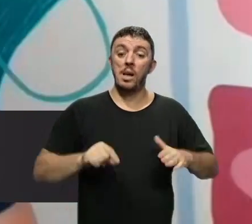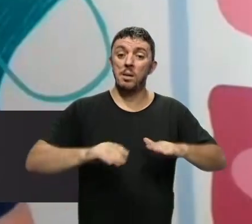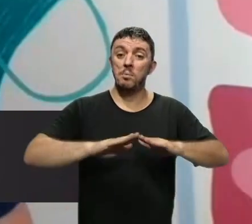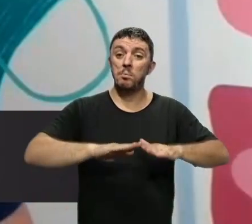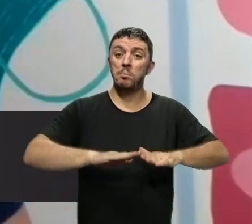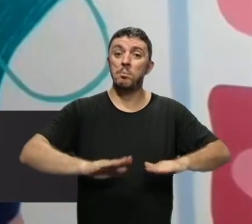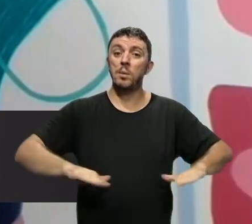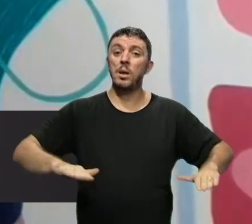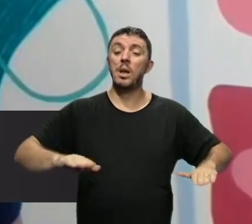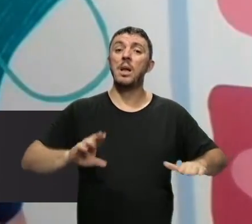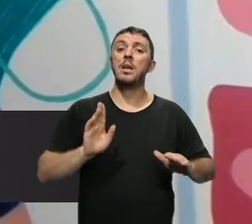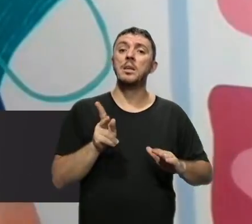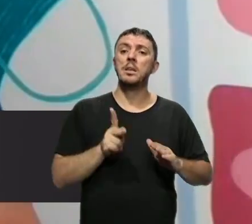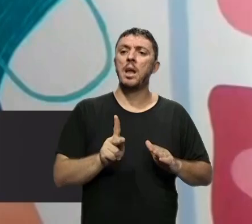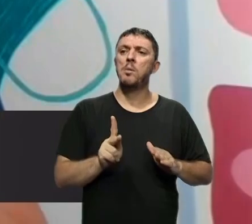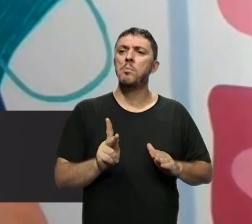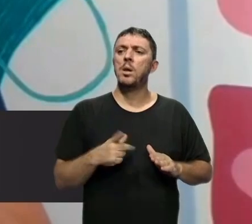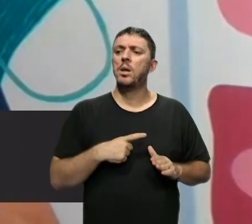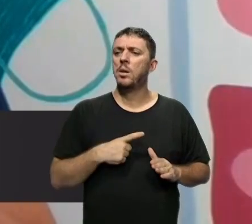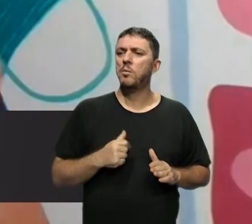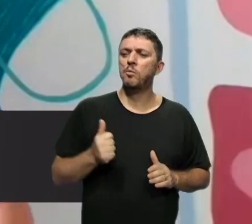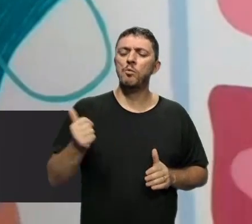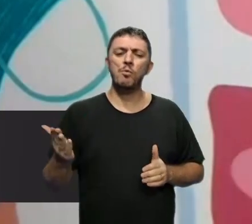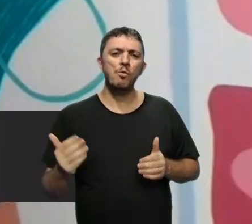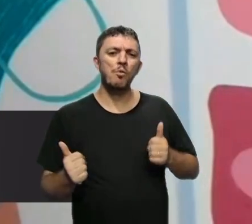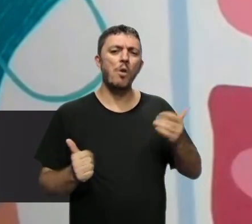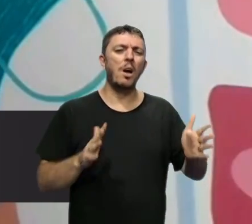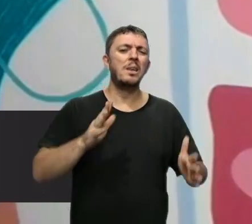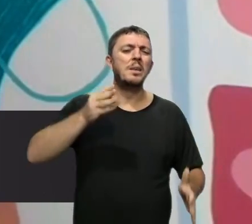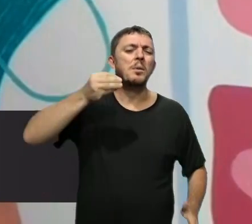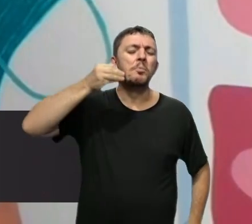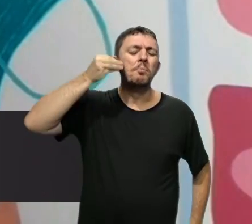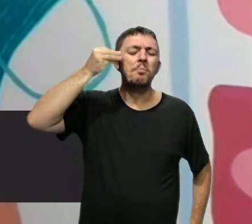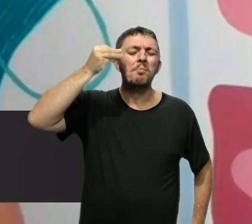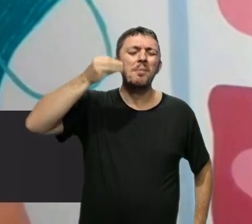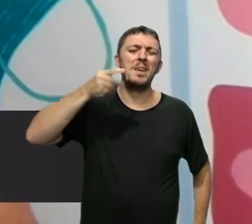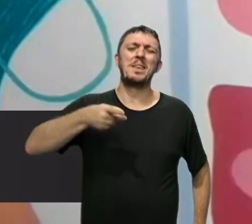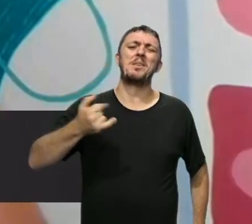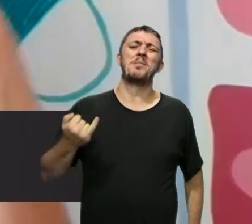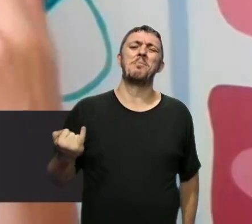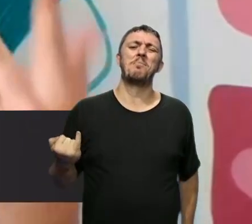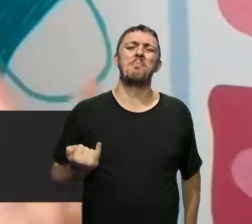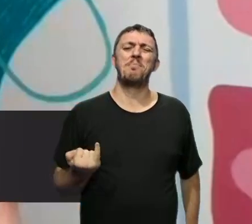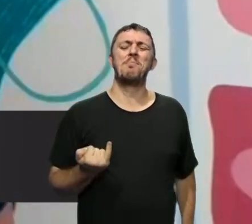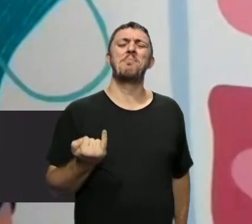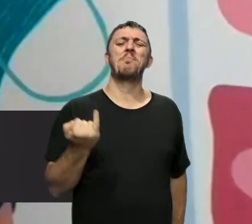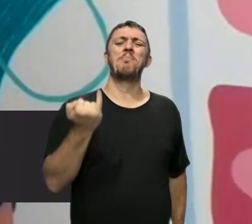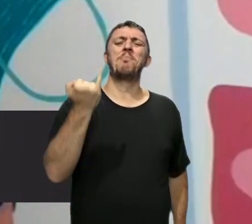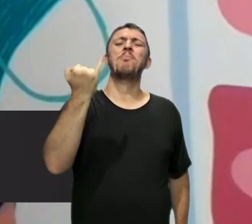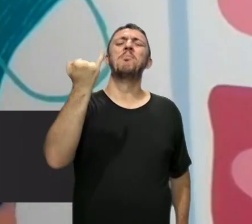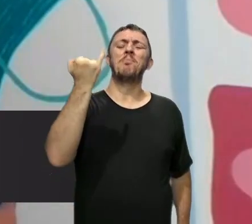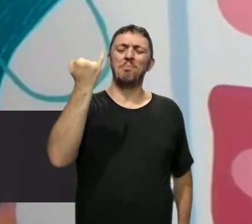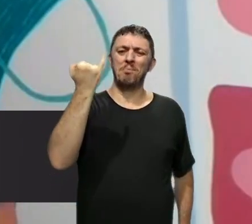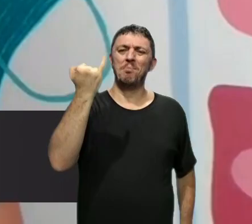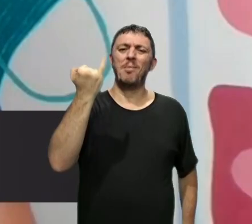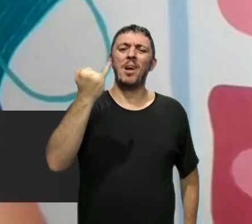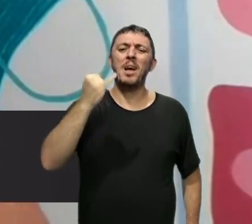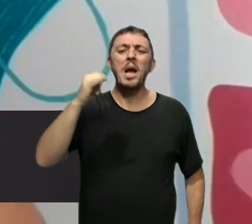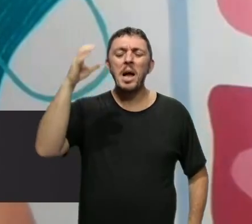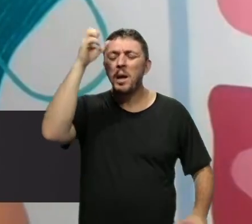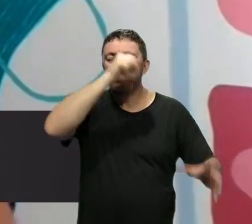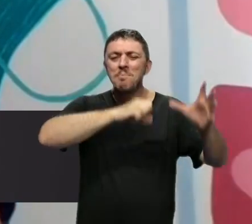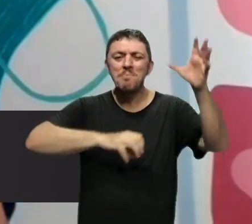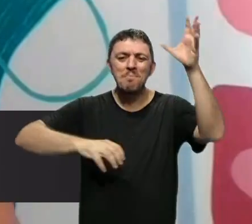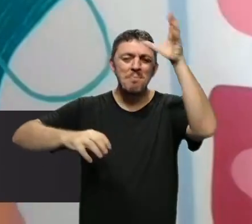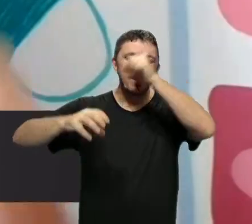tempo inteiro do lado de fora com experiências riquíssimas, né? Se nutrindo de muitas boas experiências com o